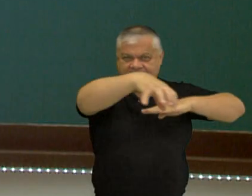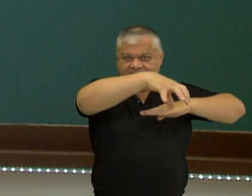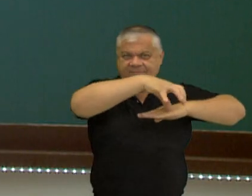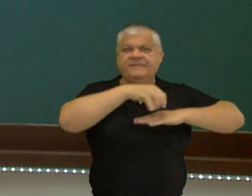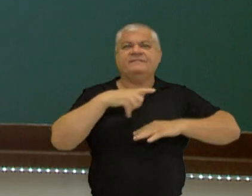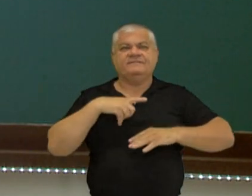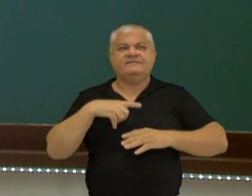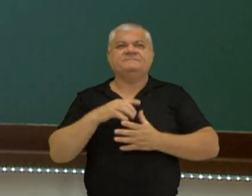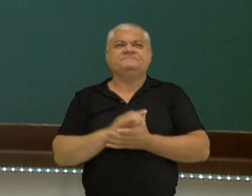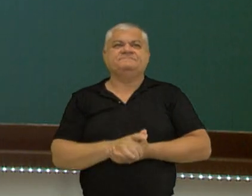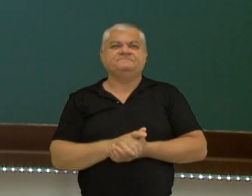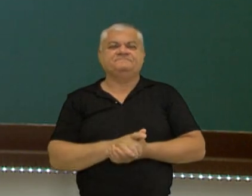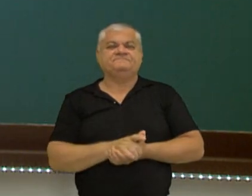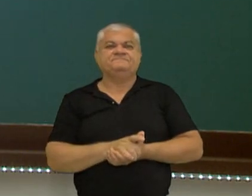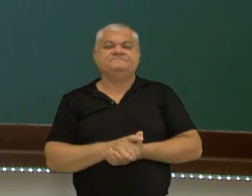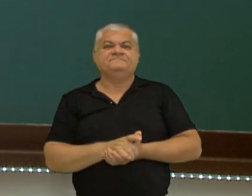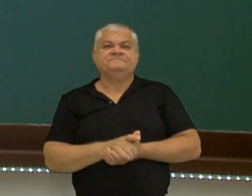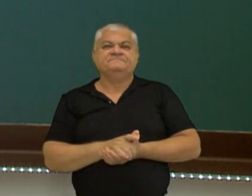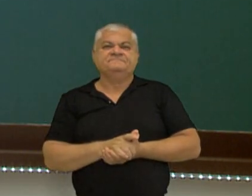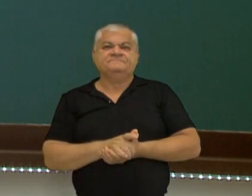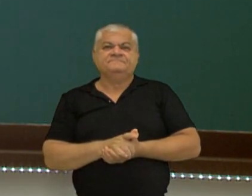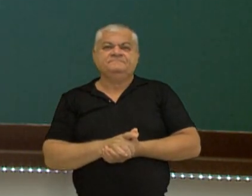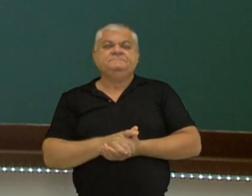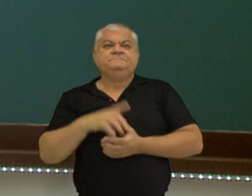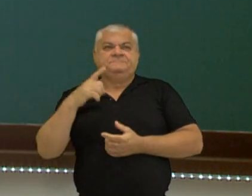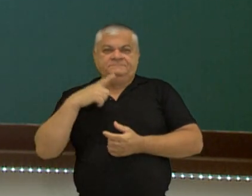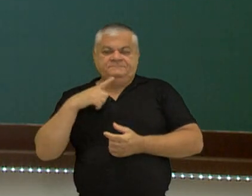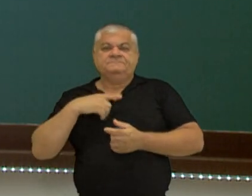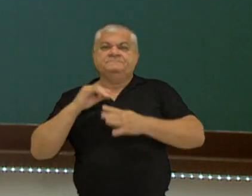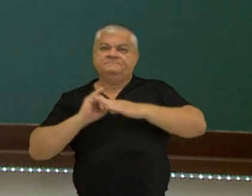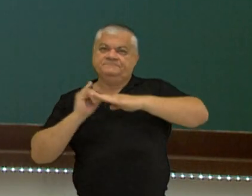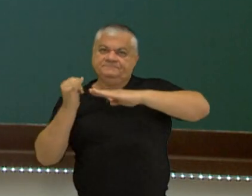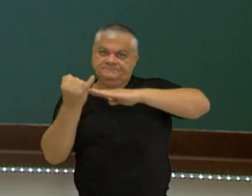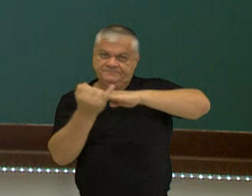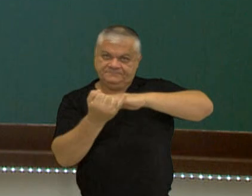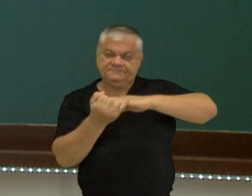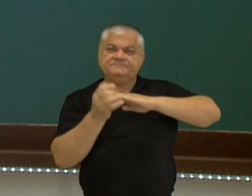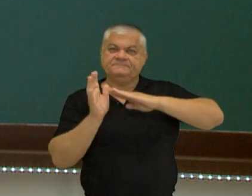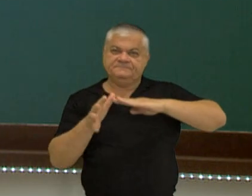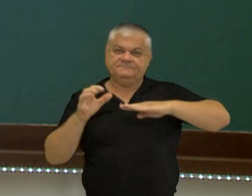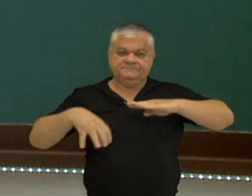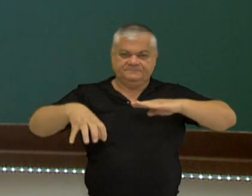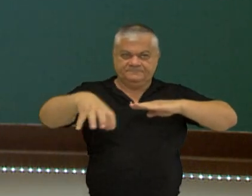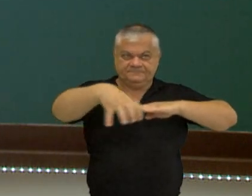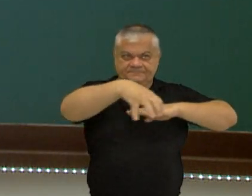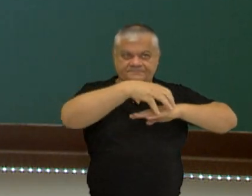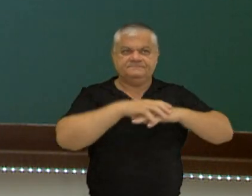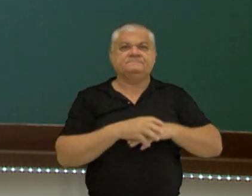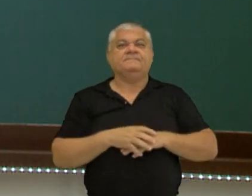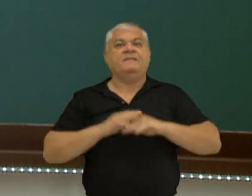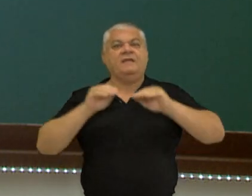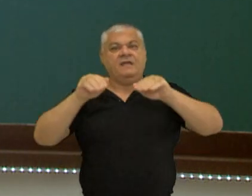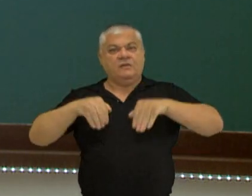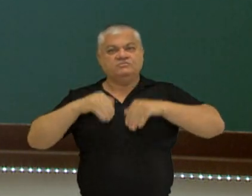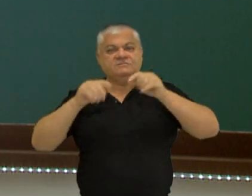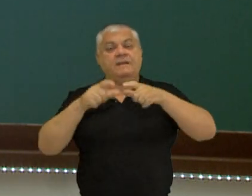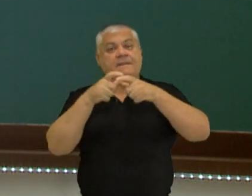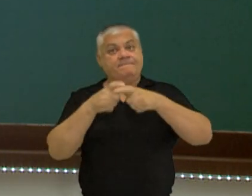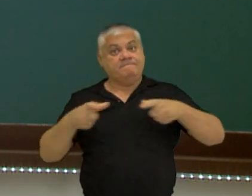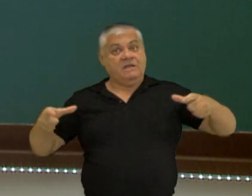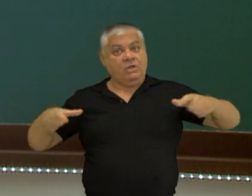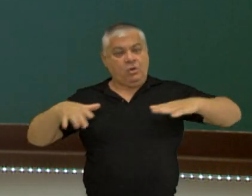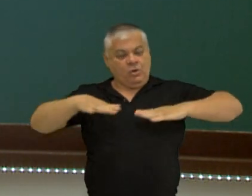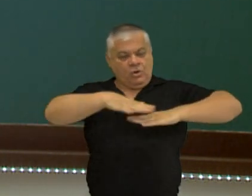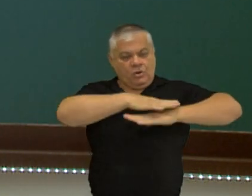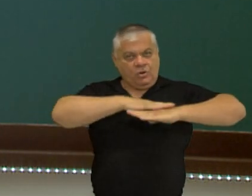o continente, certo? É formado por ilhas, então ali já diz, né? A Austrália ocupa essa maior